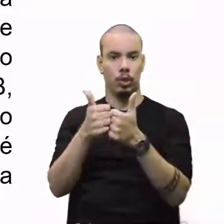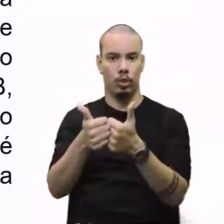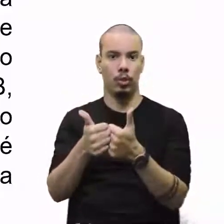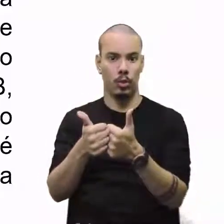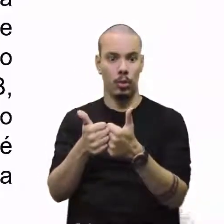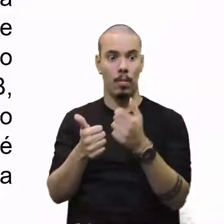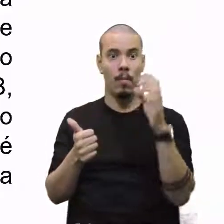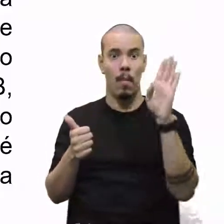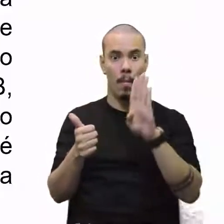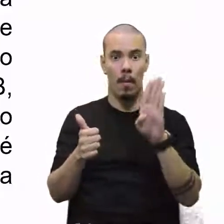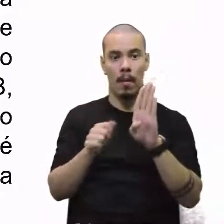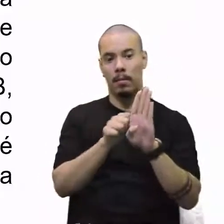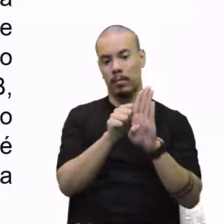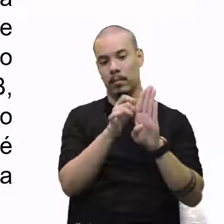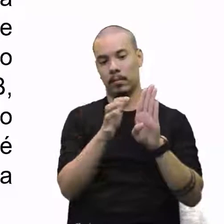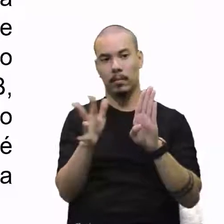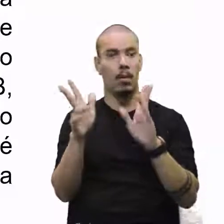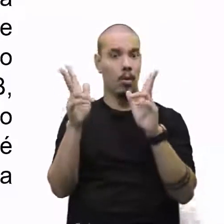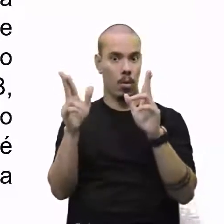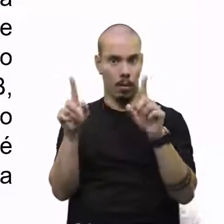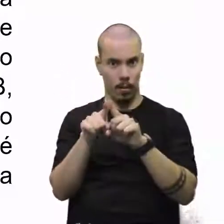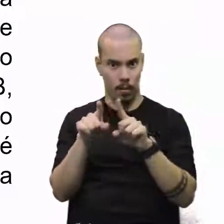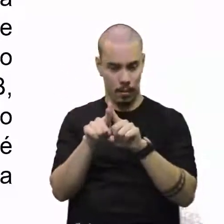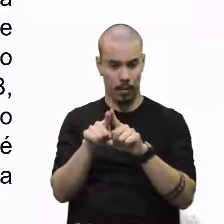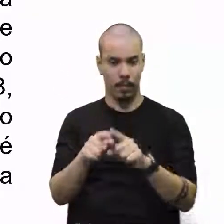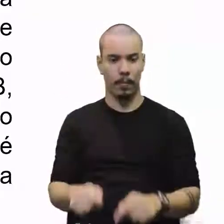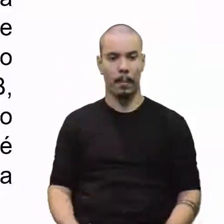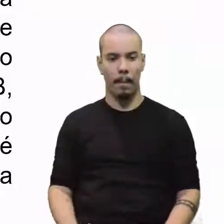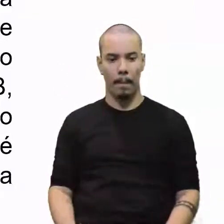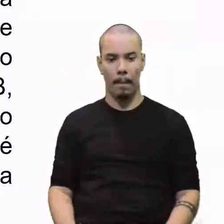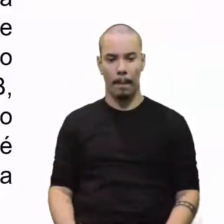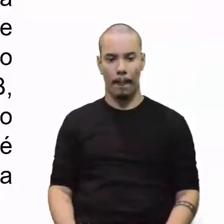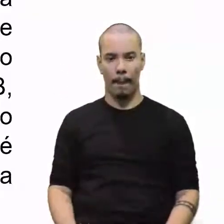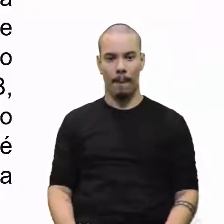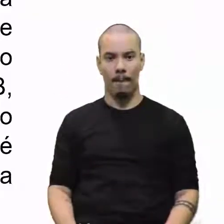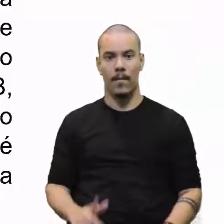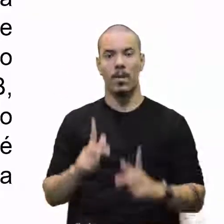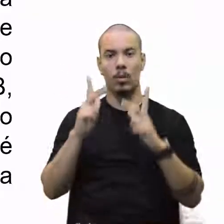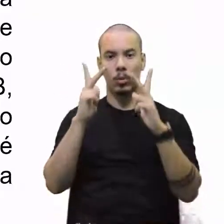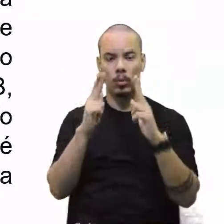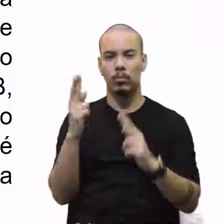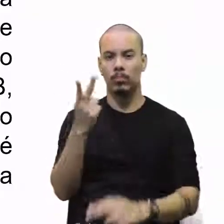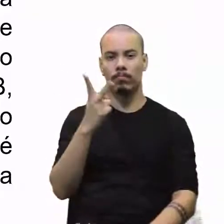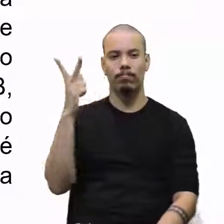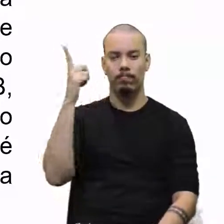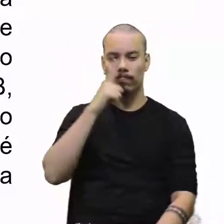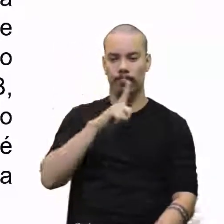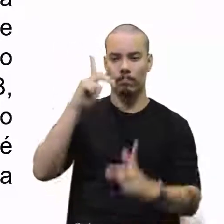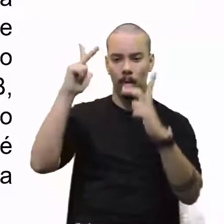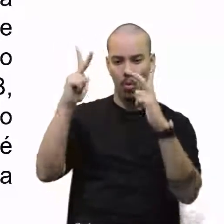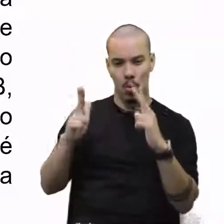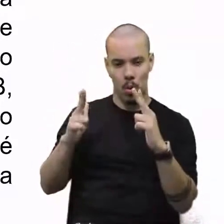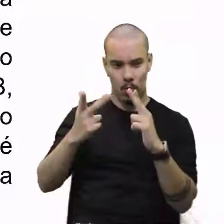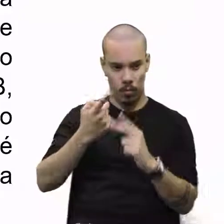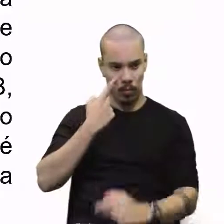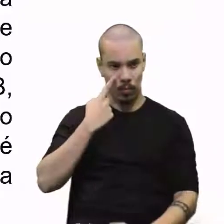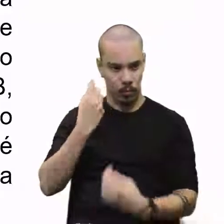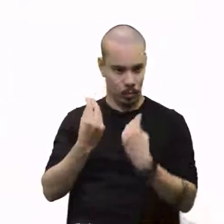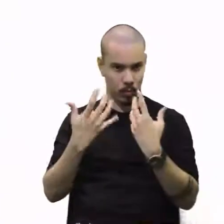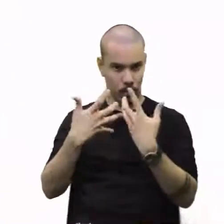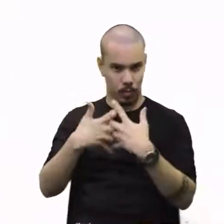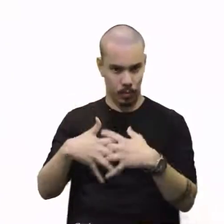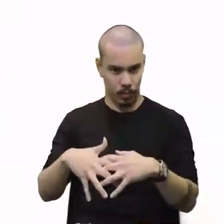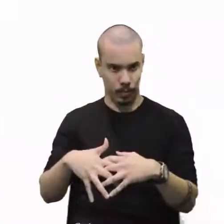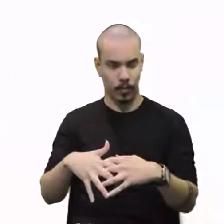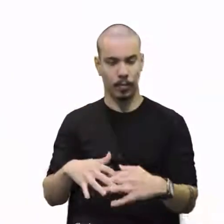que passa em B ao mesmo sentido. As duas bobinas são armadas iguais. Vamos ver lá? O mecanismo